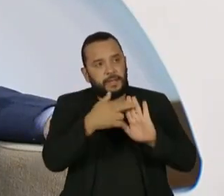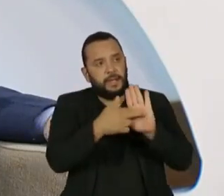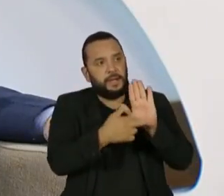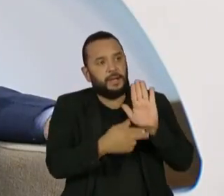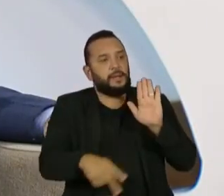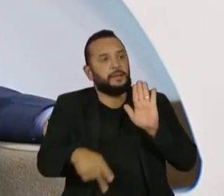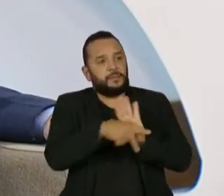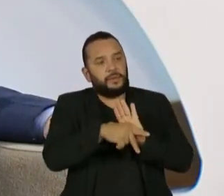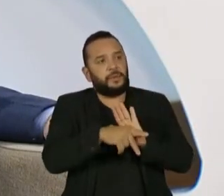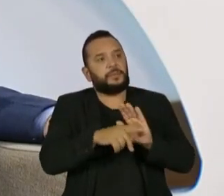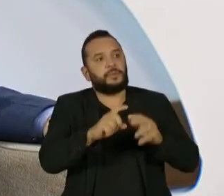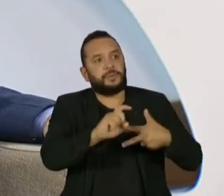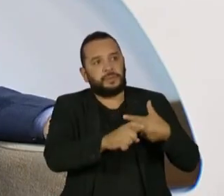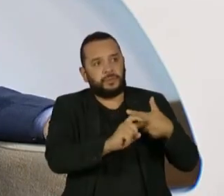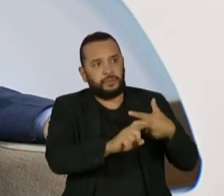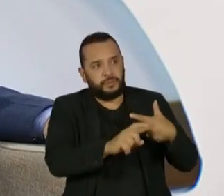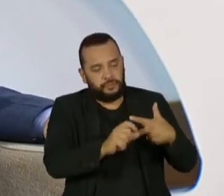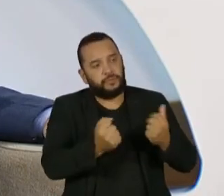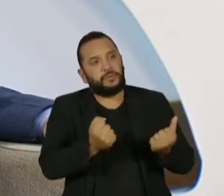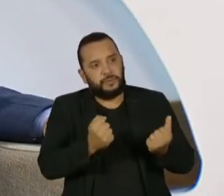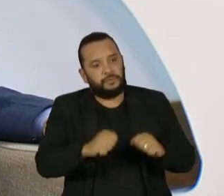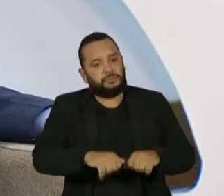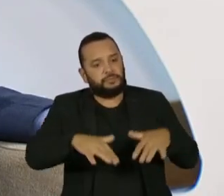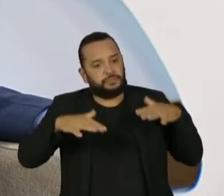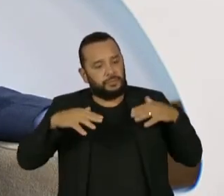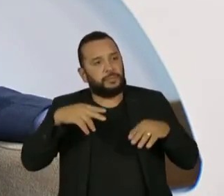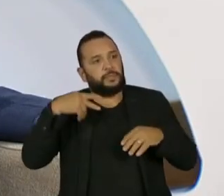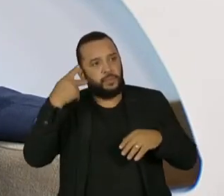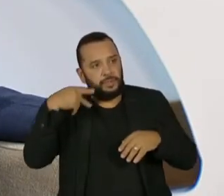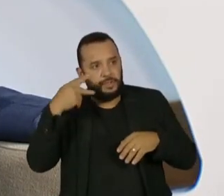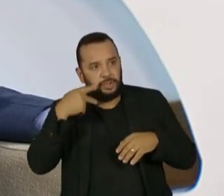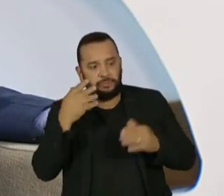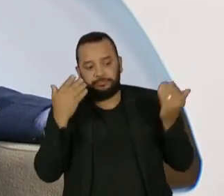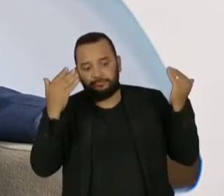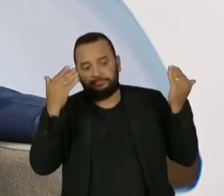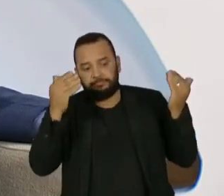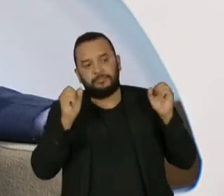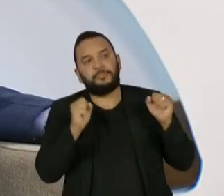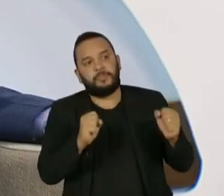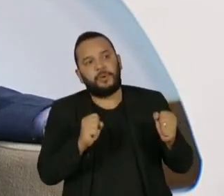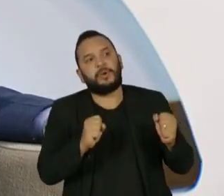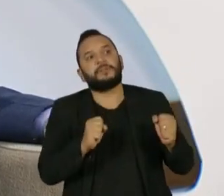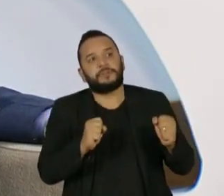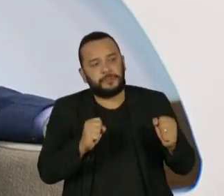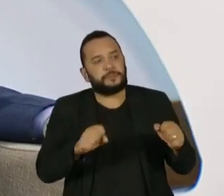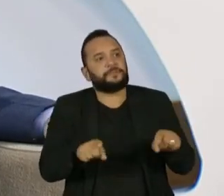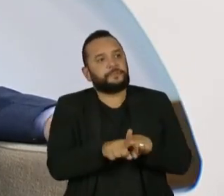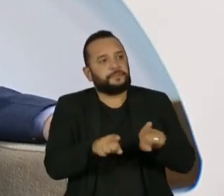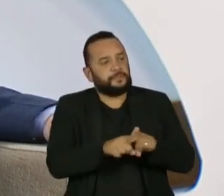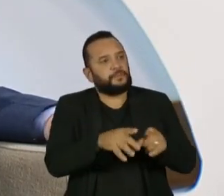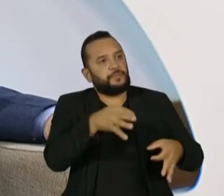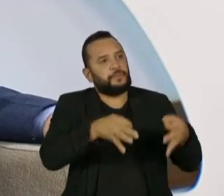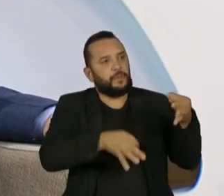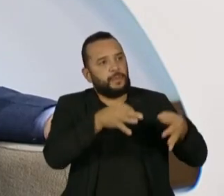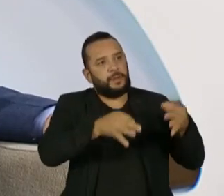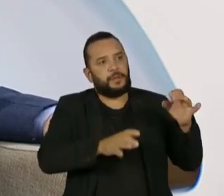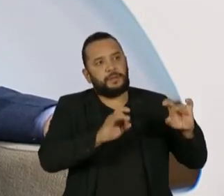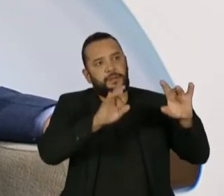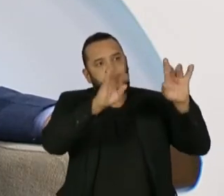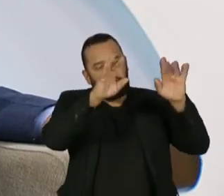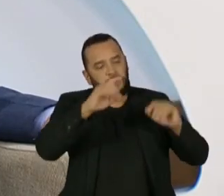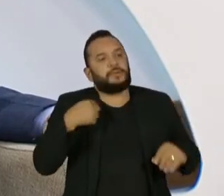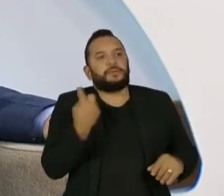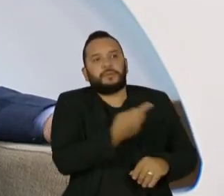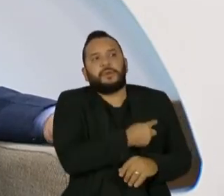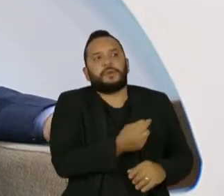do Executivo. Tá? A questão do foro privilegiado, nós acreditamos